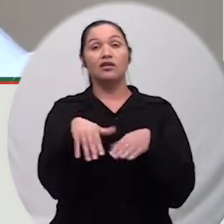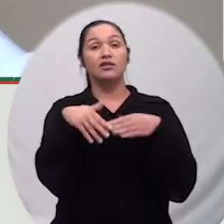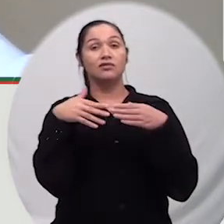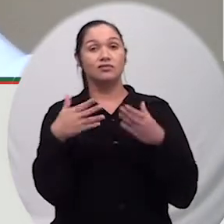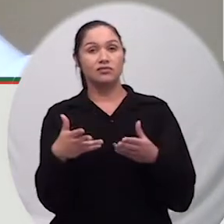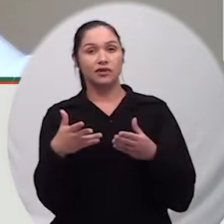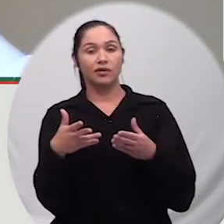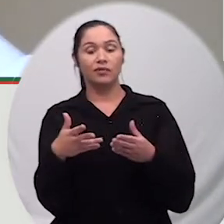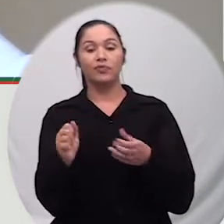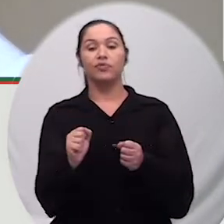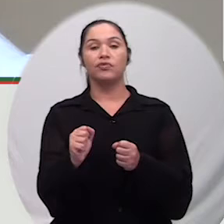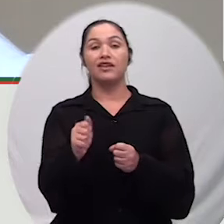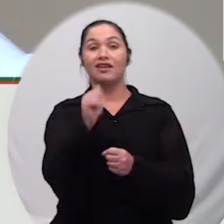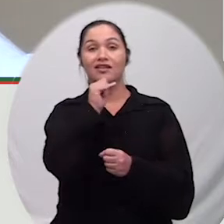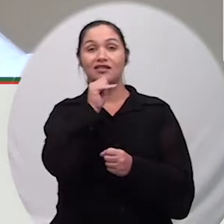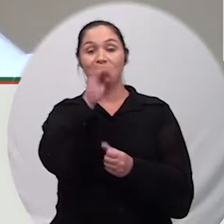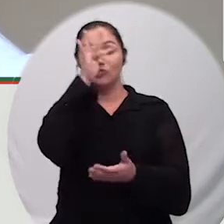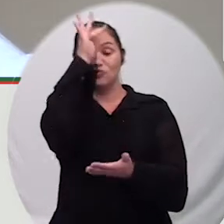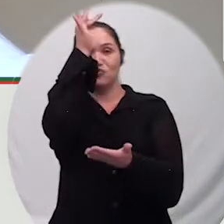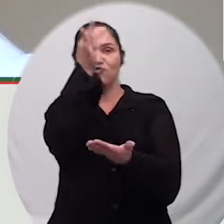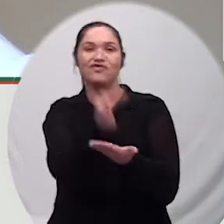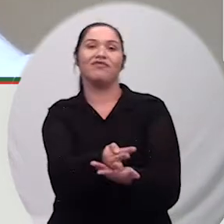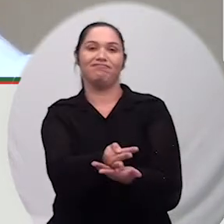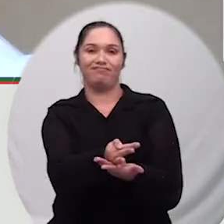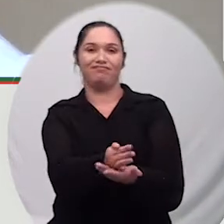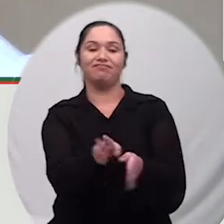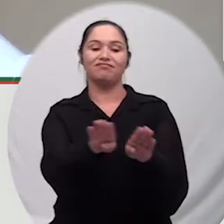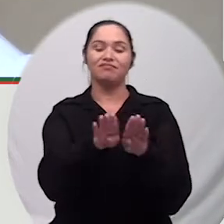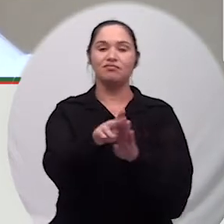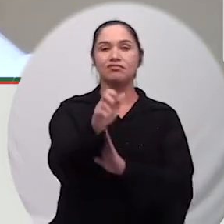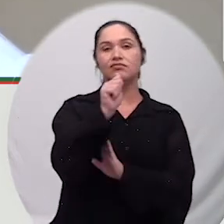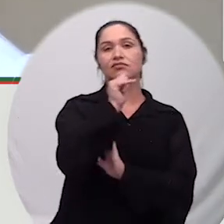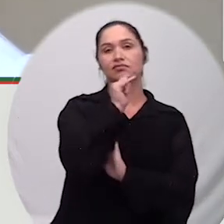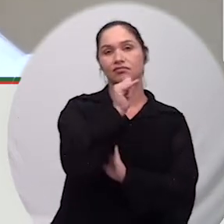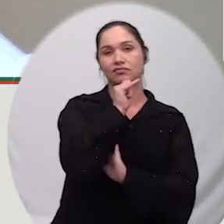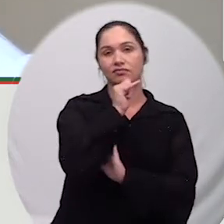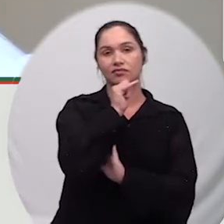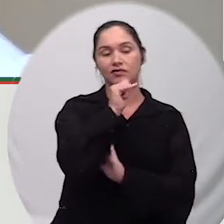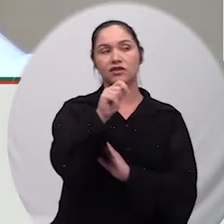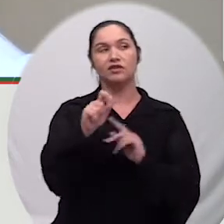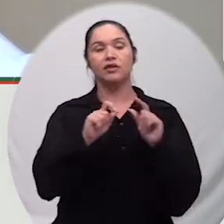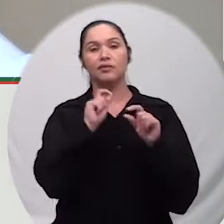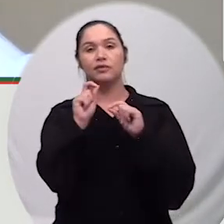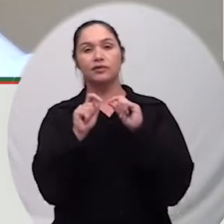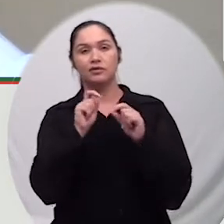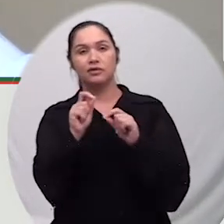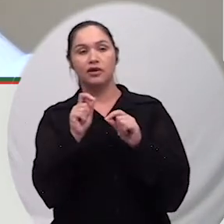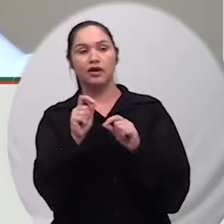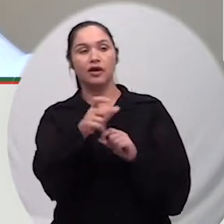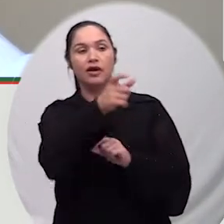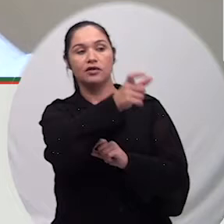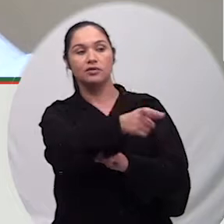sua fé. Também dona Eudócia foi um exemplo para todos que tiveram a